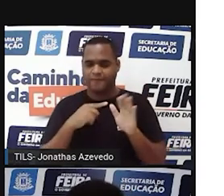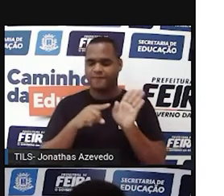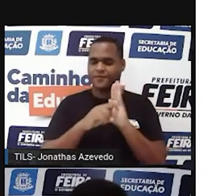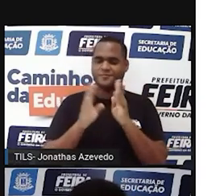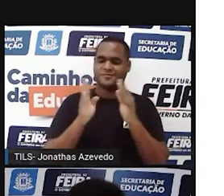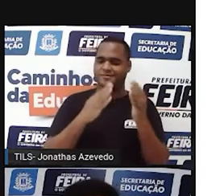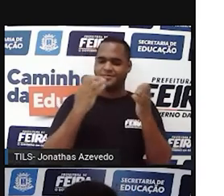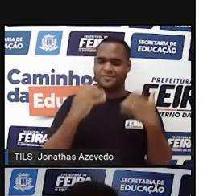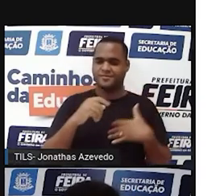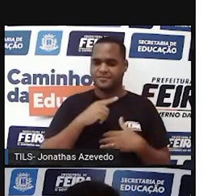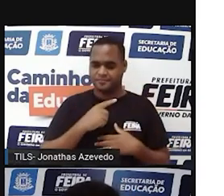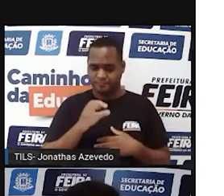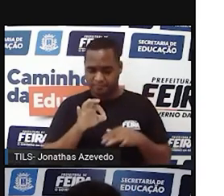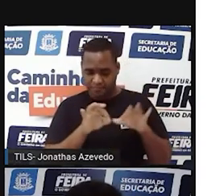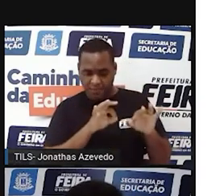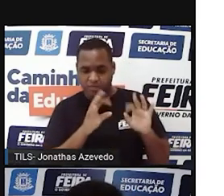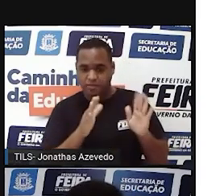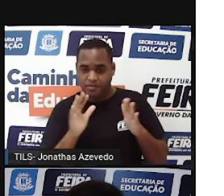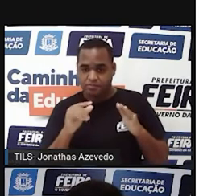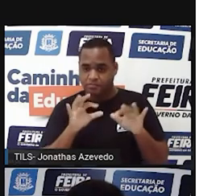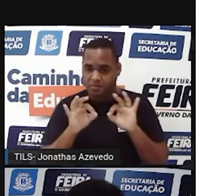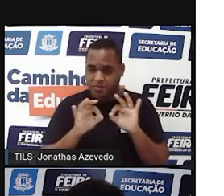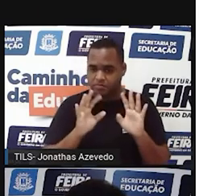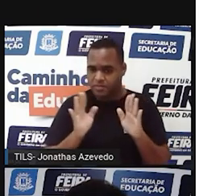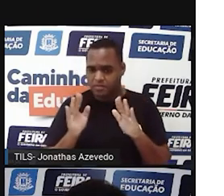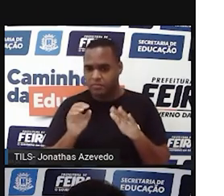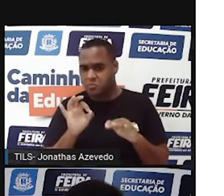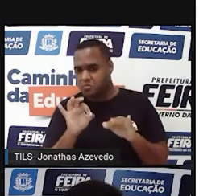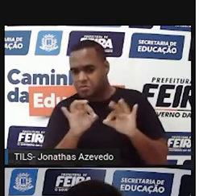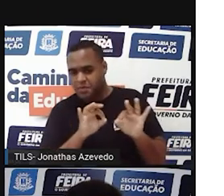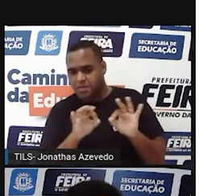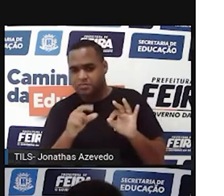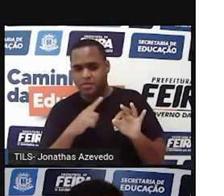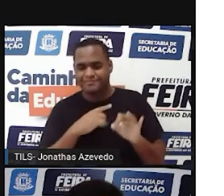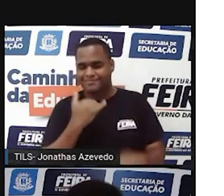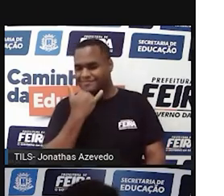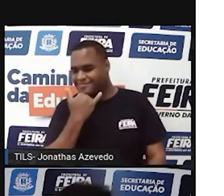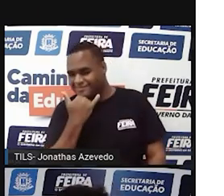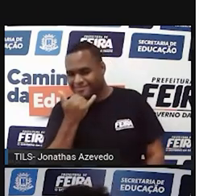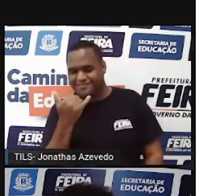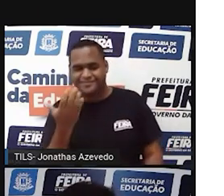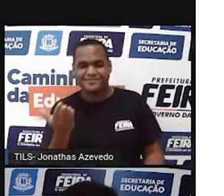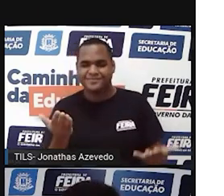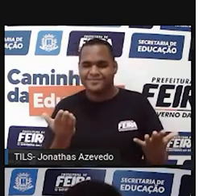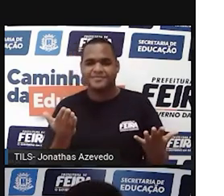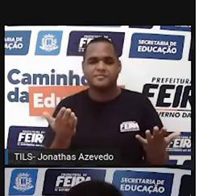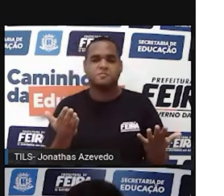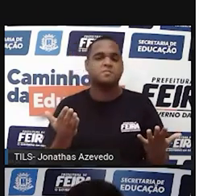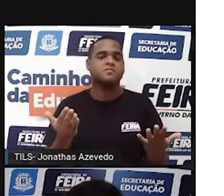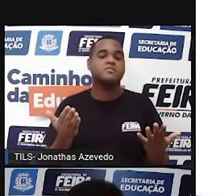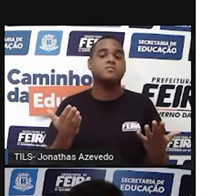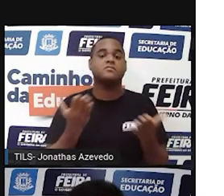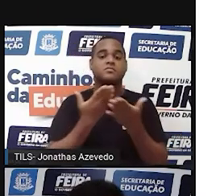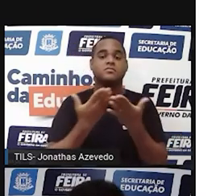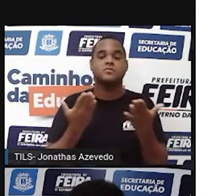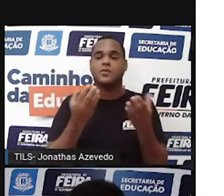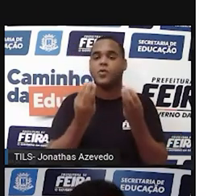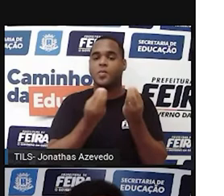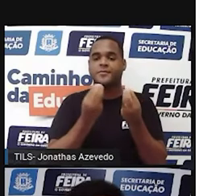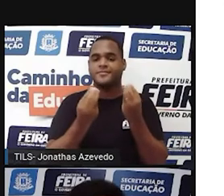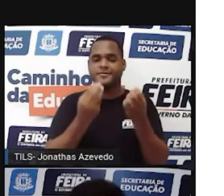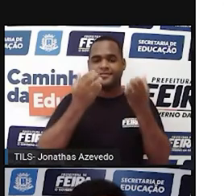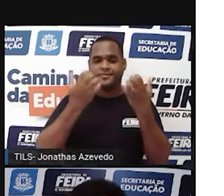vídeo. Preparado, preparado? Ou preparada, né? Desculpa. Bora lá? Então, como é que vai